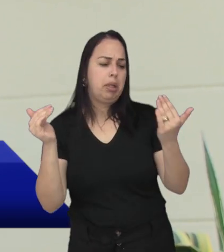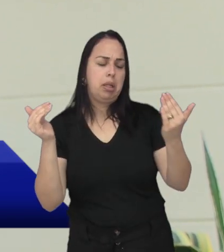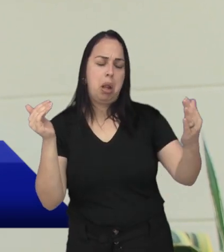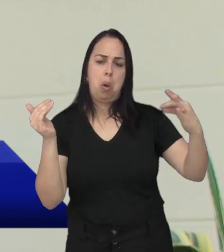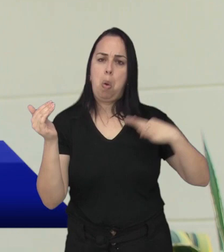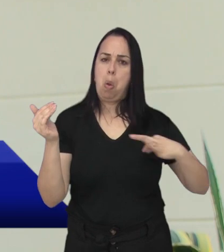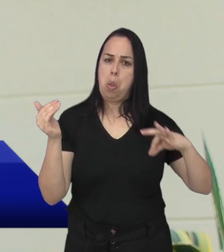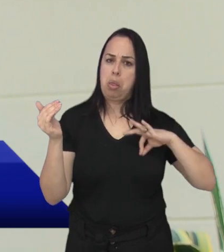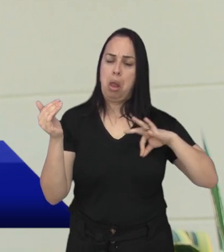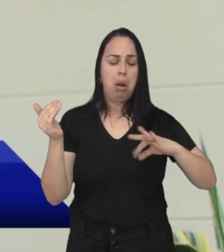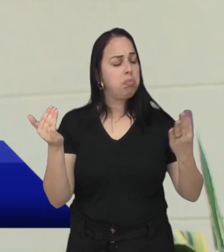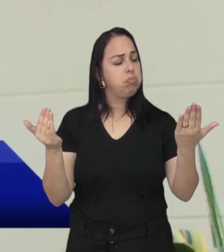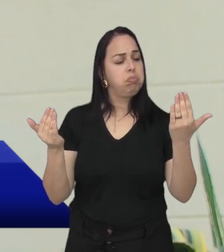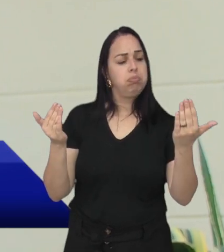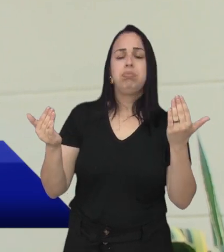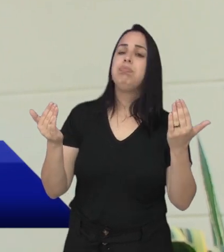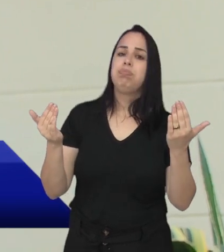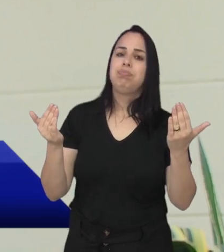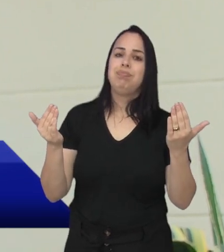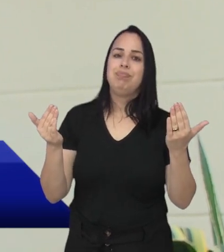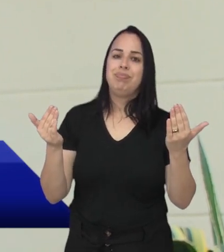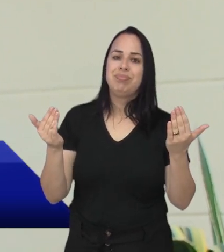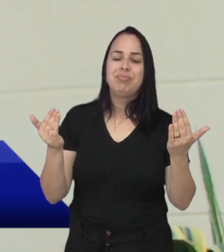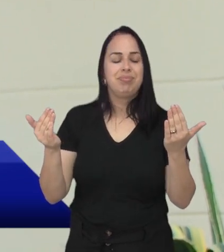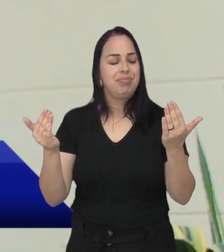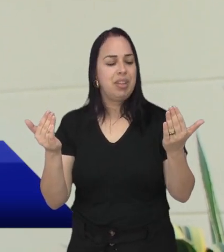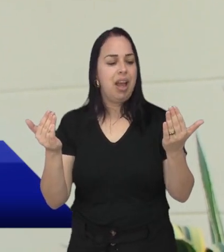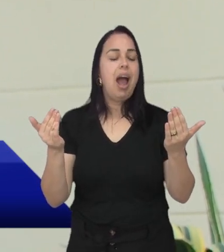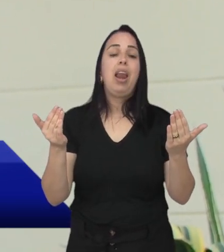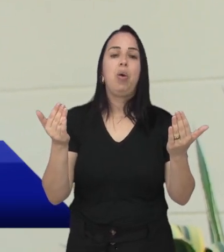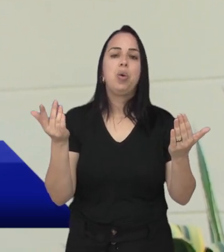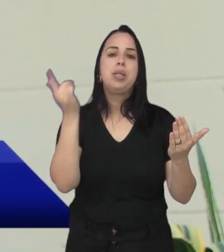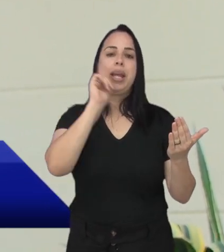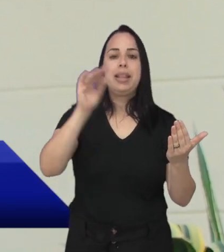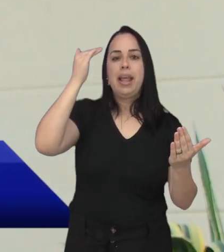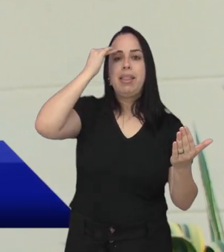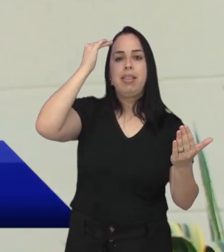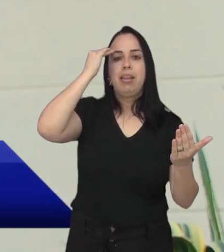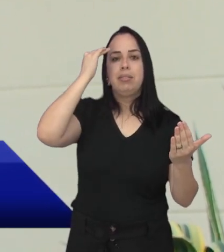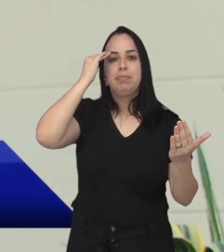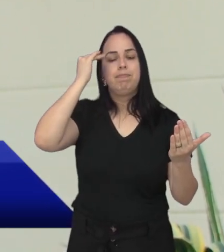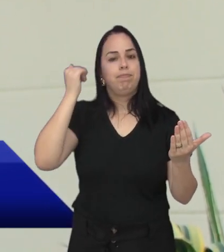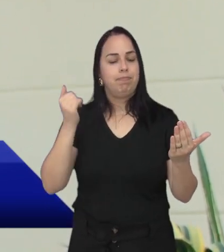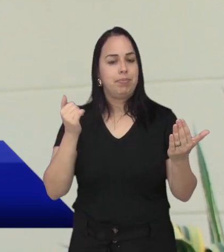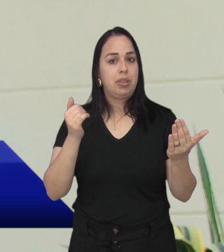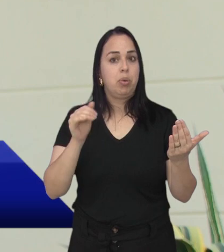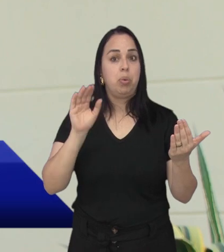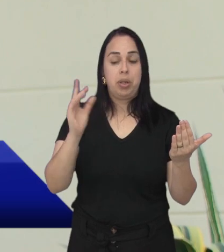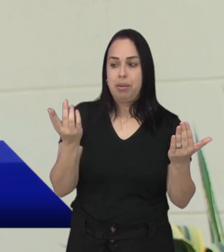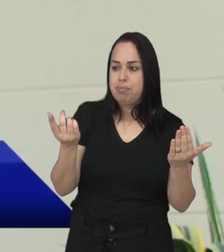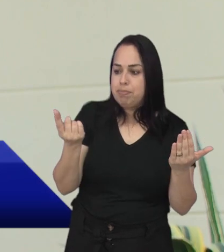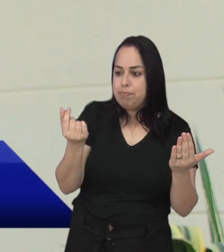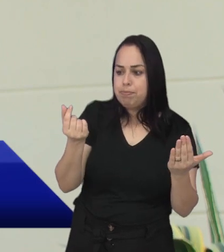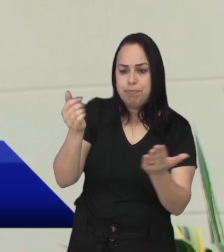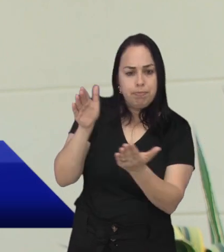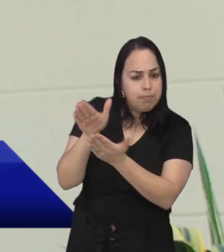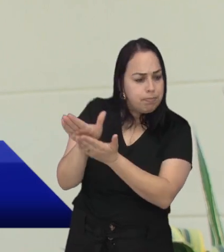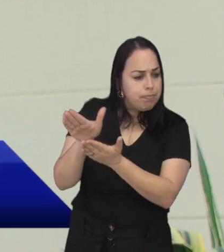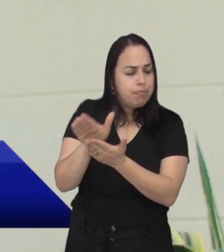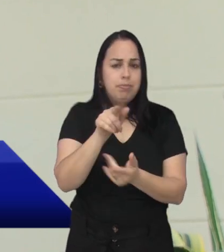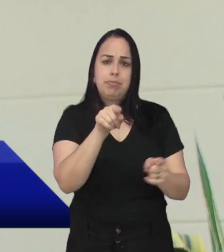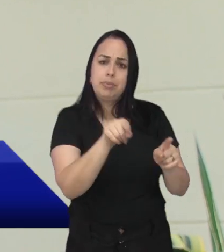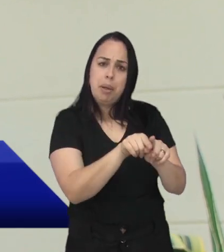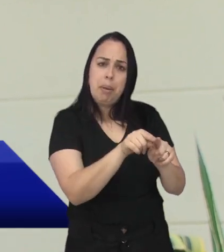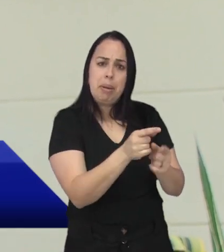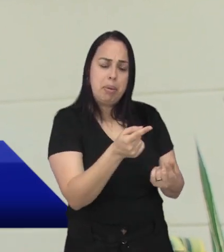comparando esse valor com o salário dela, ela passa a ter em mente, então, que seria o seu lucro economizado, ou sua